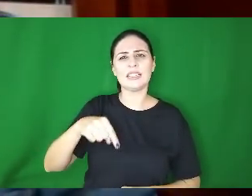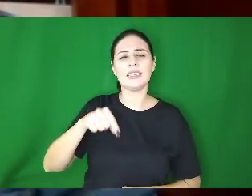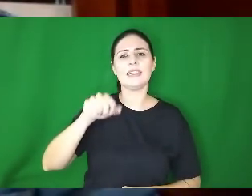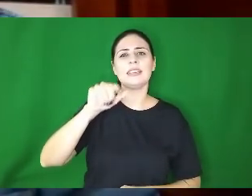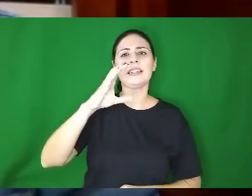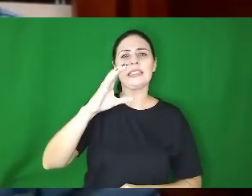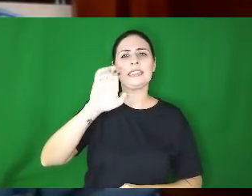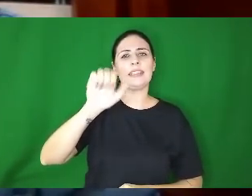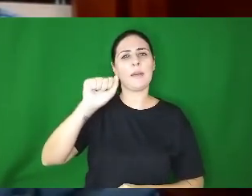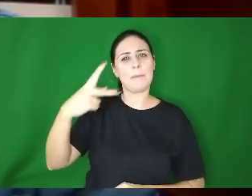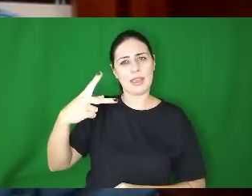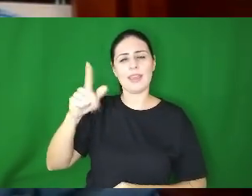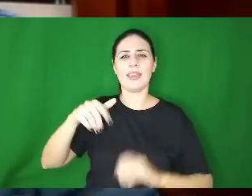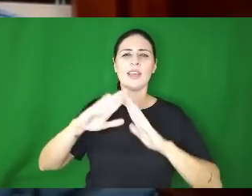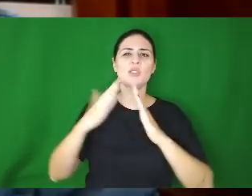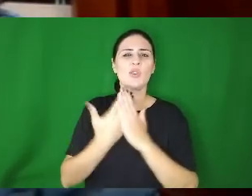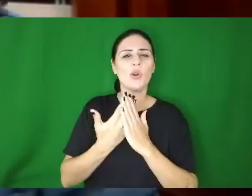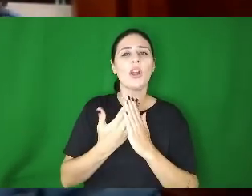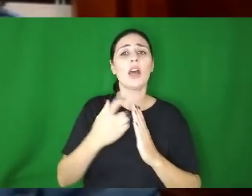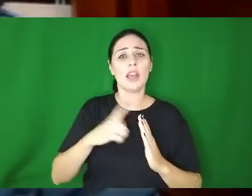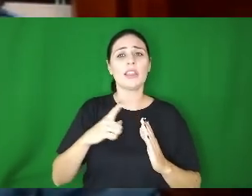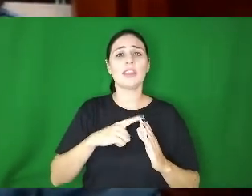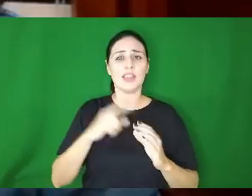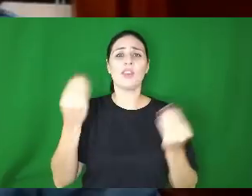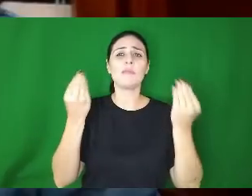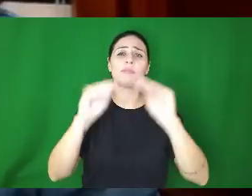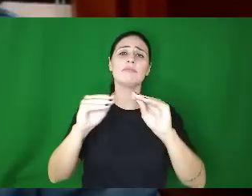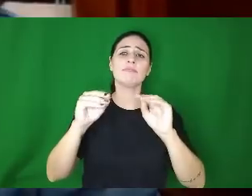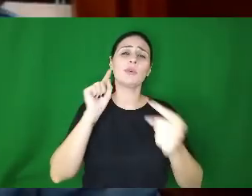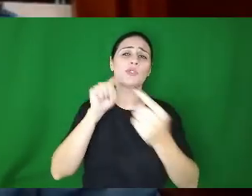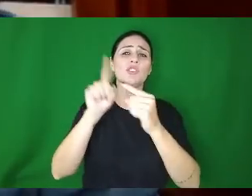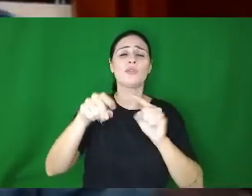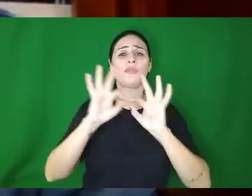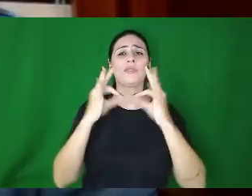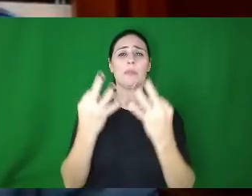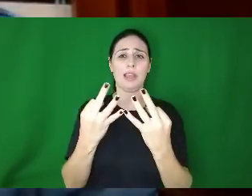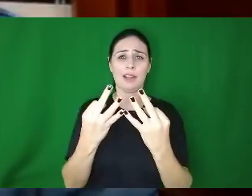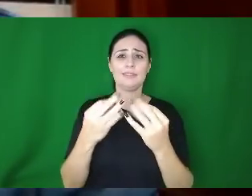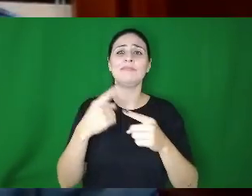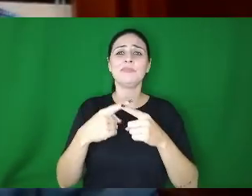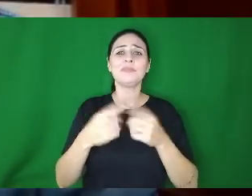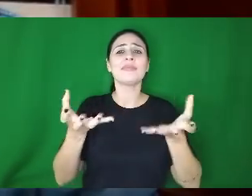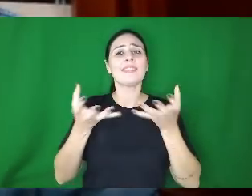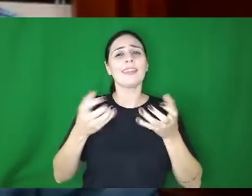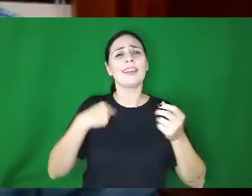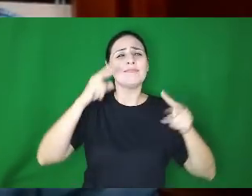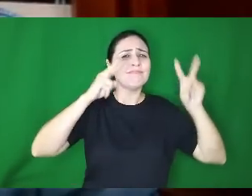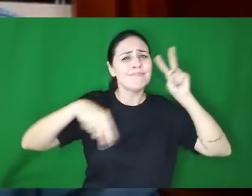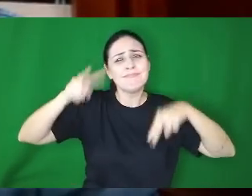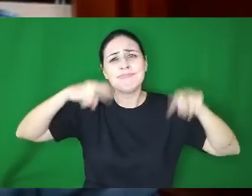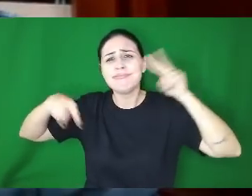falando, repetindo a mesma coisa. Então, não é porque nós já falamos para os pais que agora a gente não precisa falar mais, porque já foi falado. Tem que